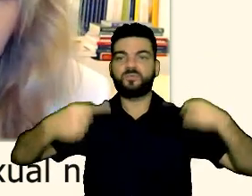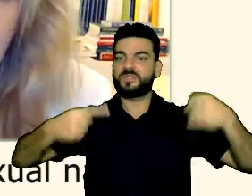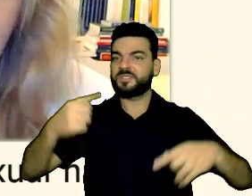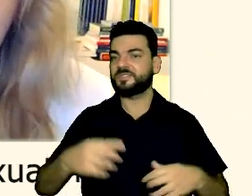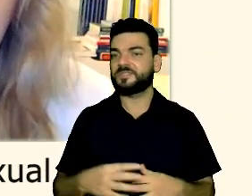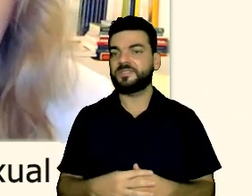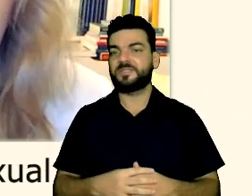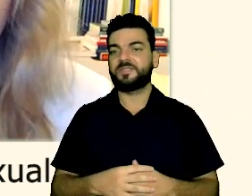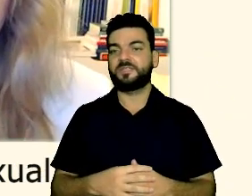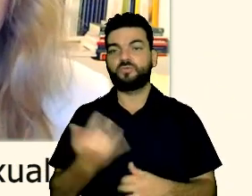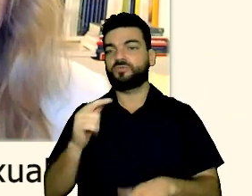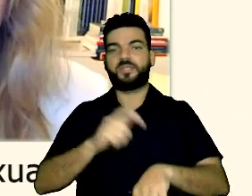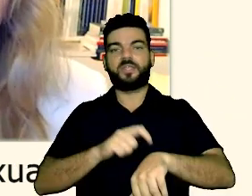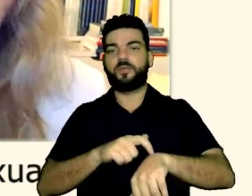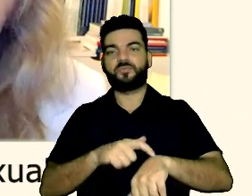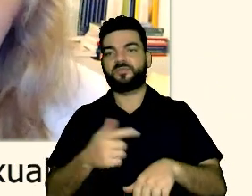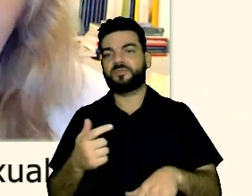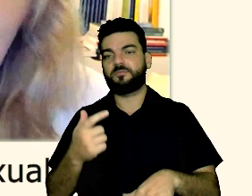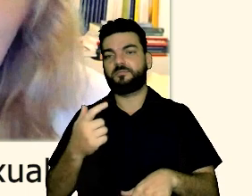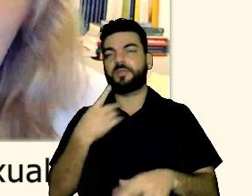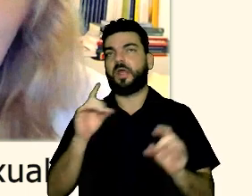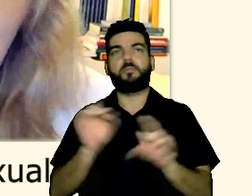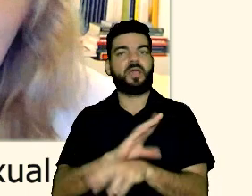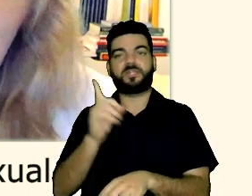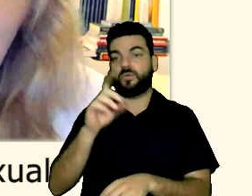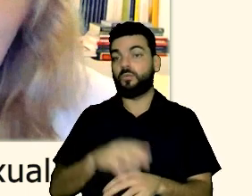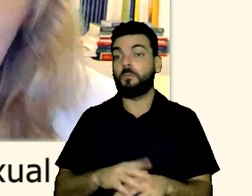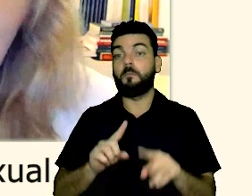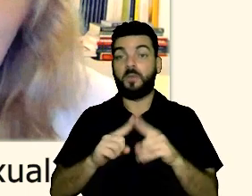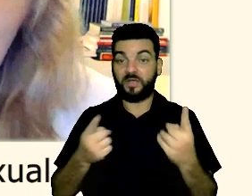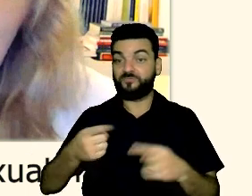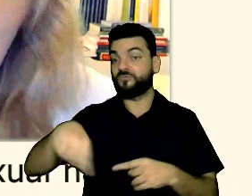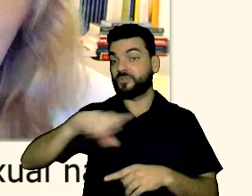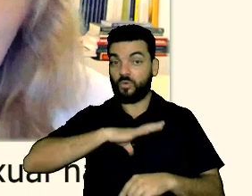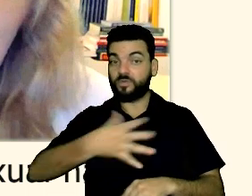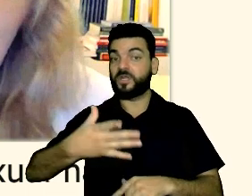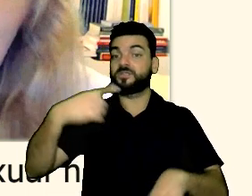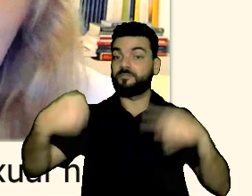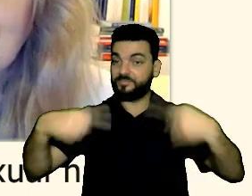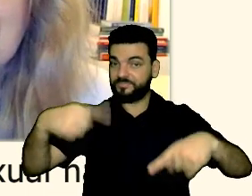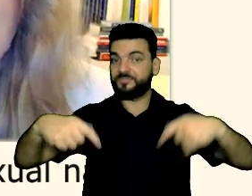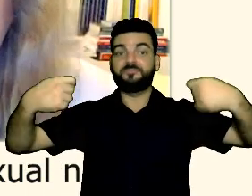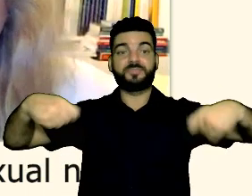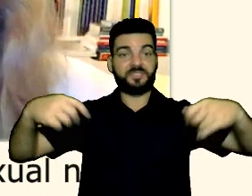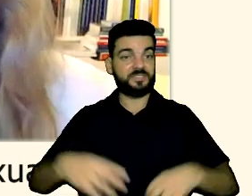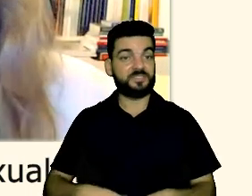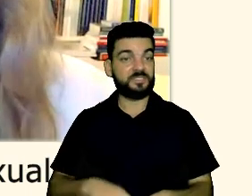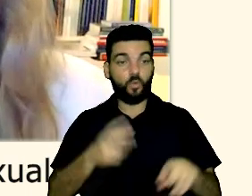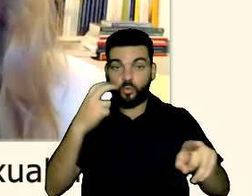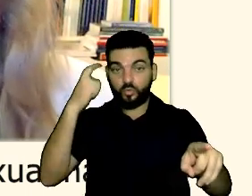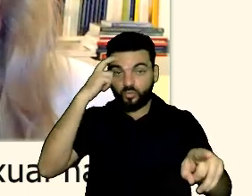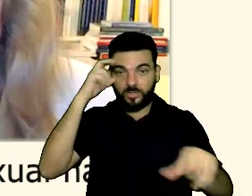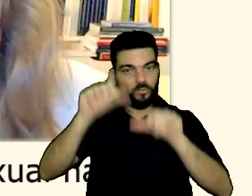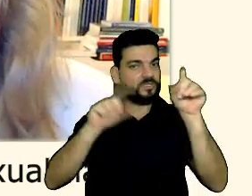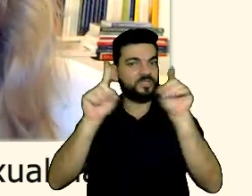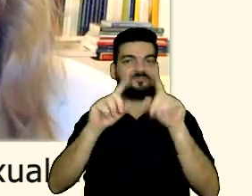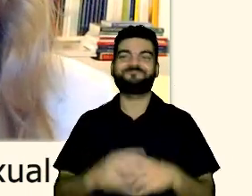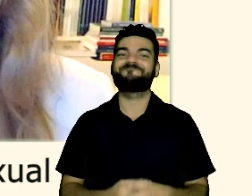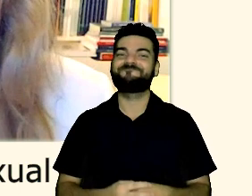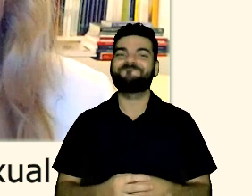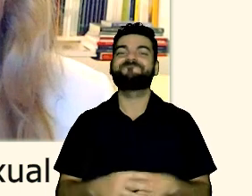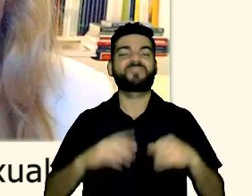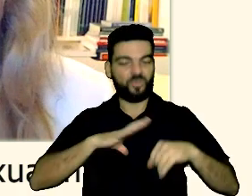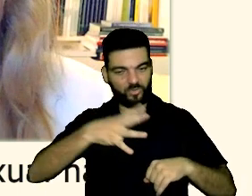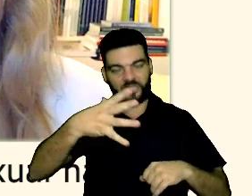ter coragem, de fato, para encarar profissionalmente esse assunto que existe. Não tem um prazo de validade